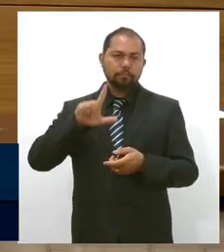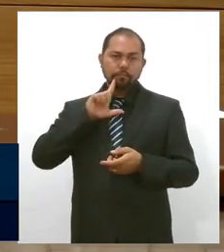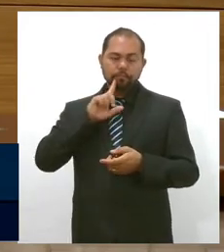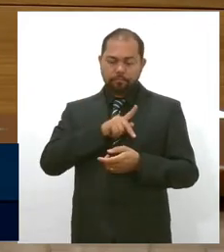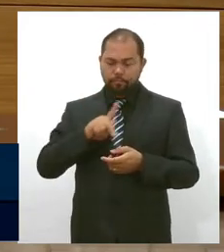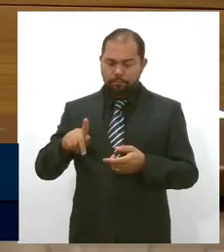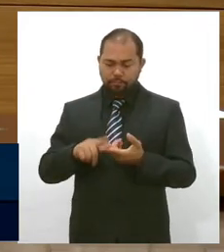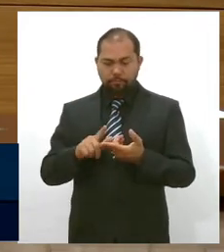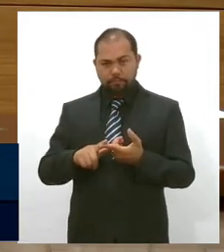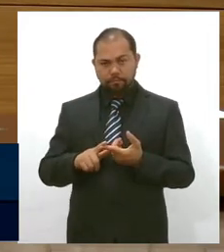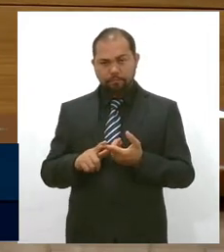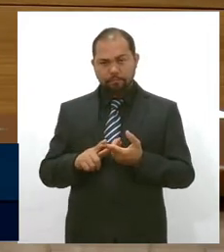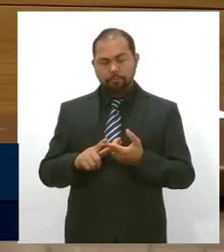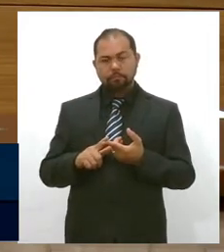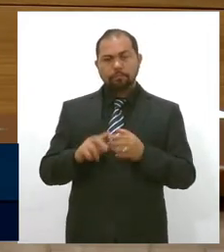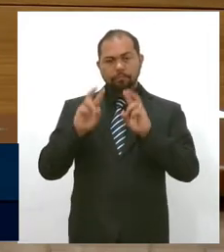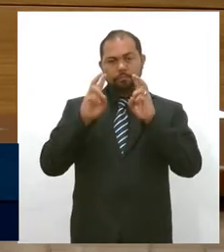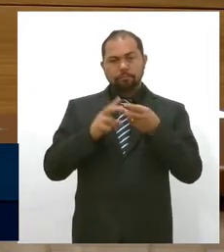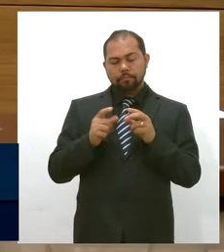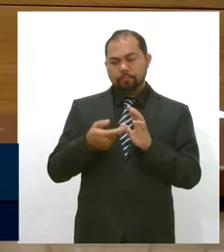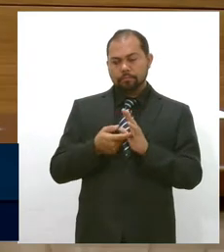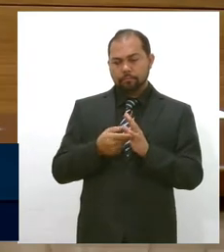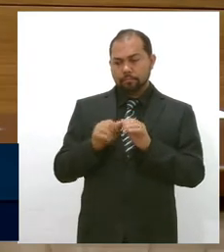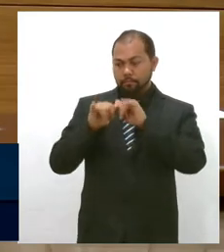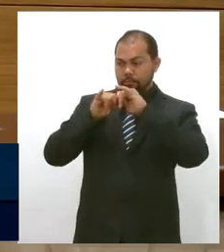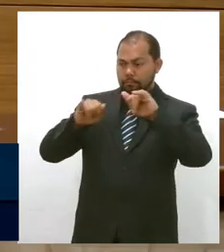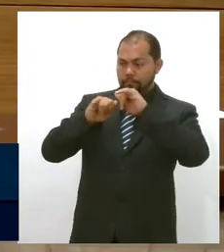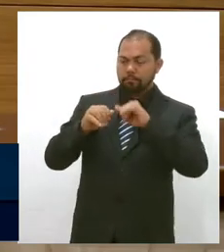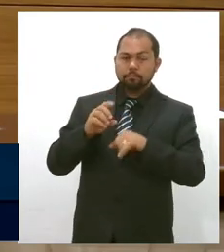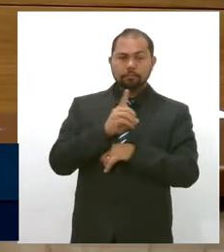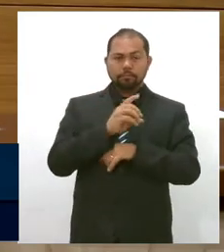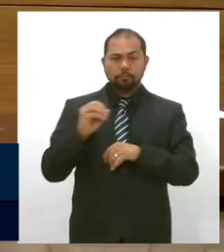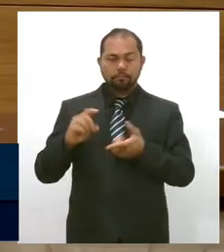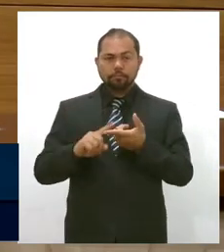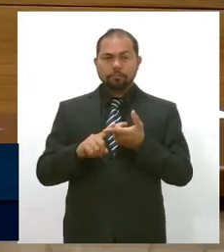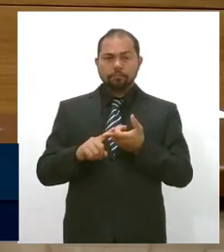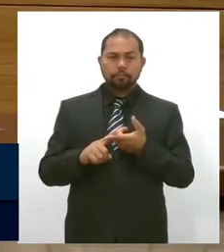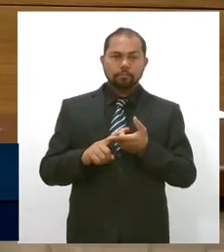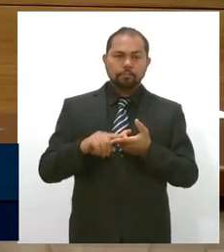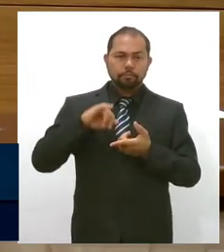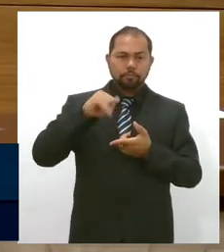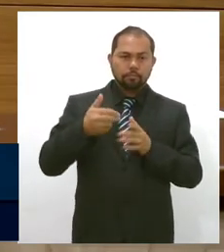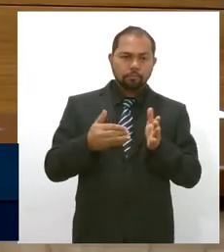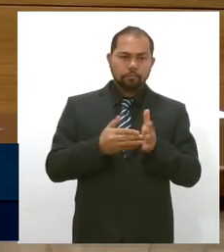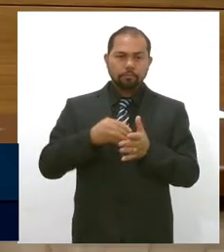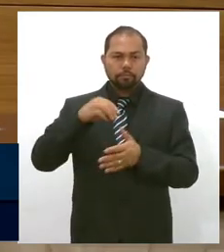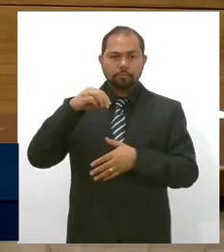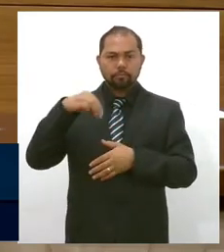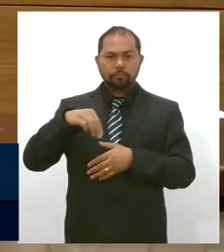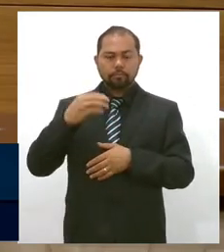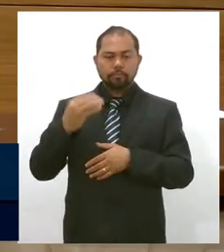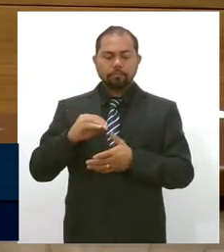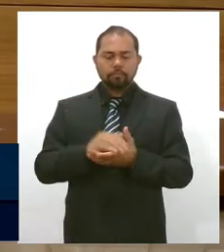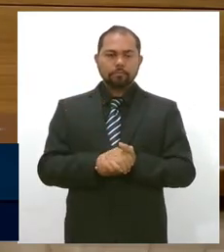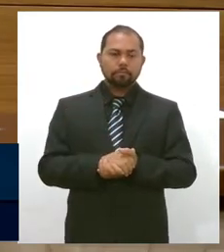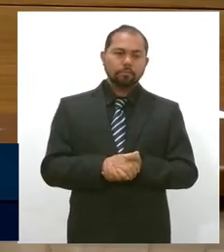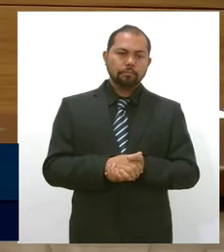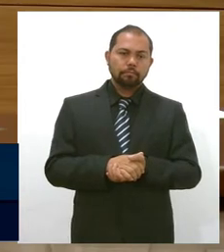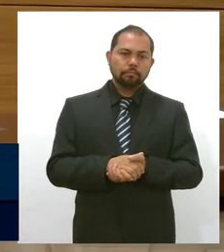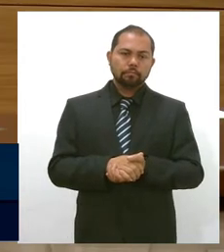do termo de publicação do Diário Oficial de janeiro de março. Relação, encaminhando em apenso a relação dos termos de convênios, termos